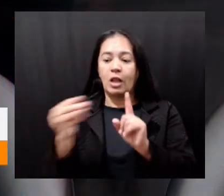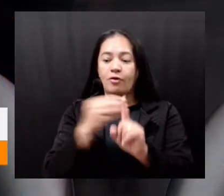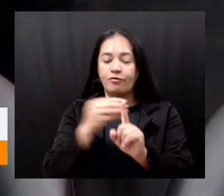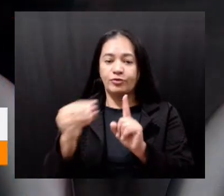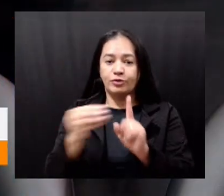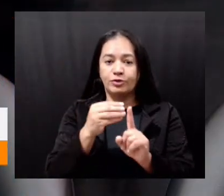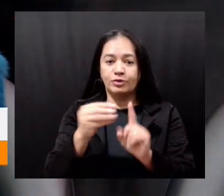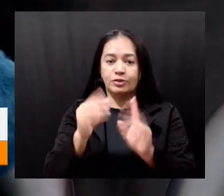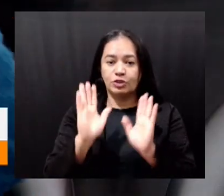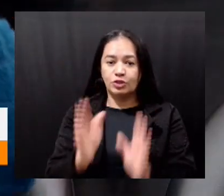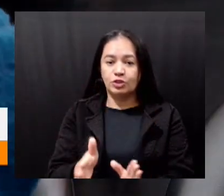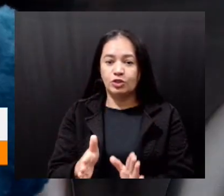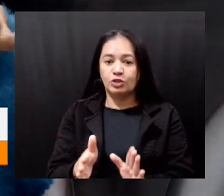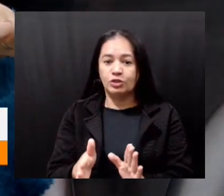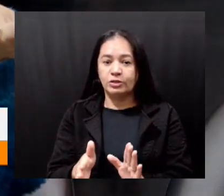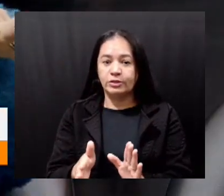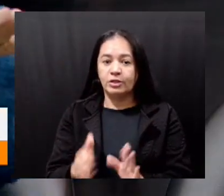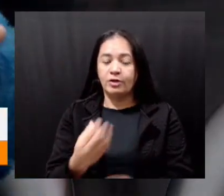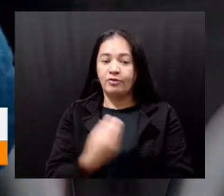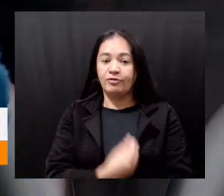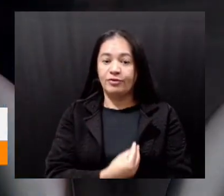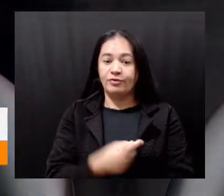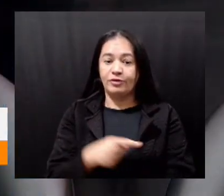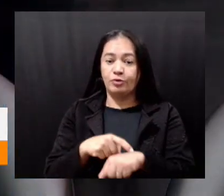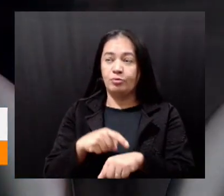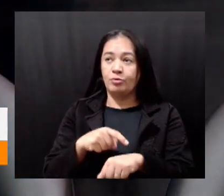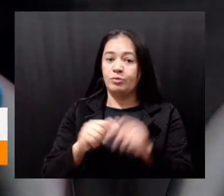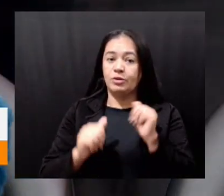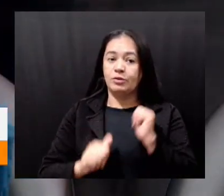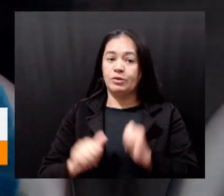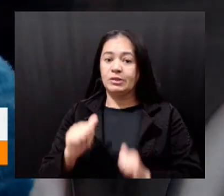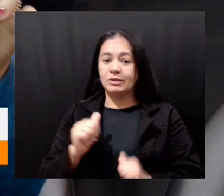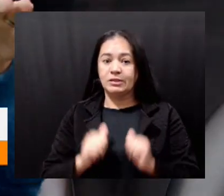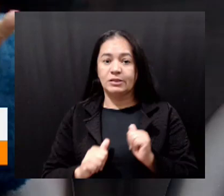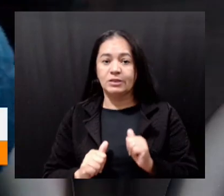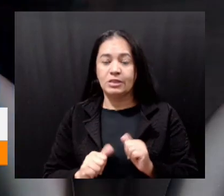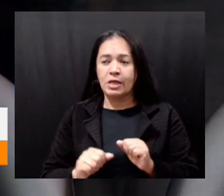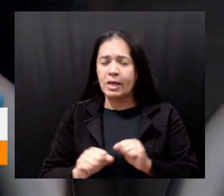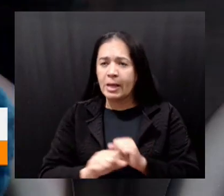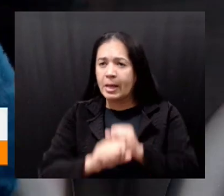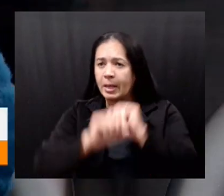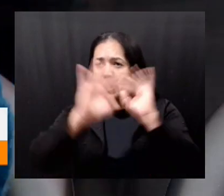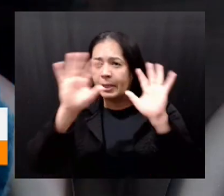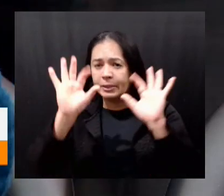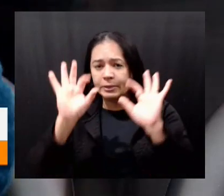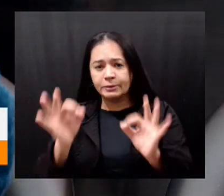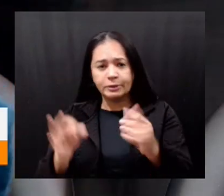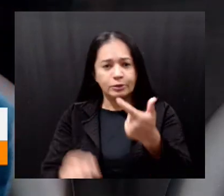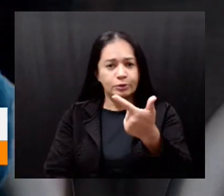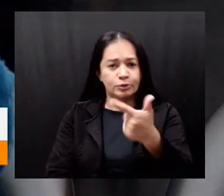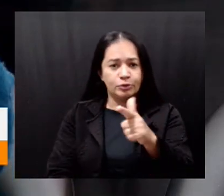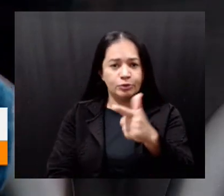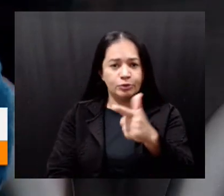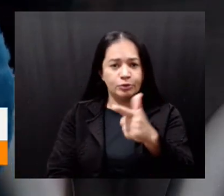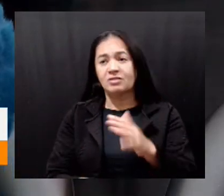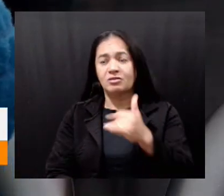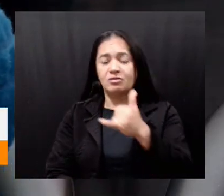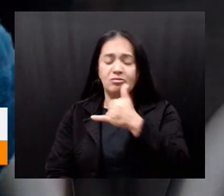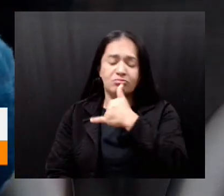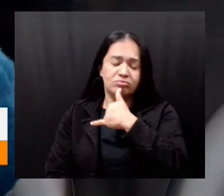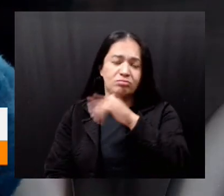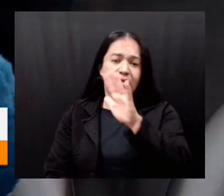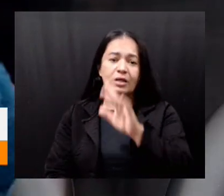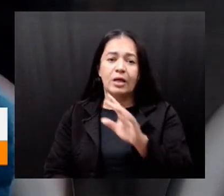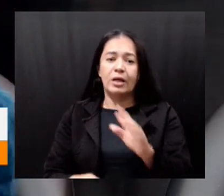repente vivendo um momento ansioso, não tem clareza disso, ou está mais triste, mais deprimida, e de repente ela se expõe a